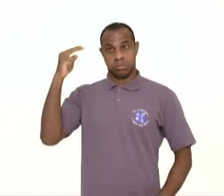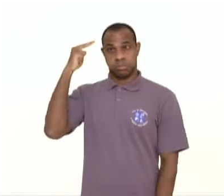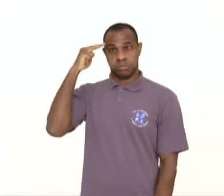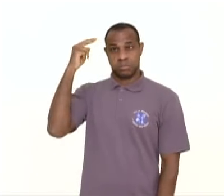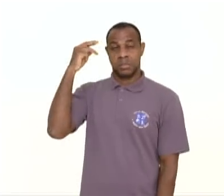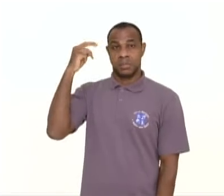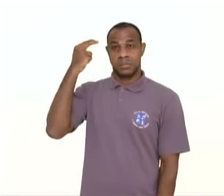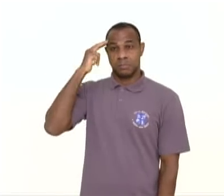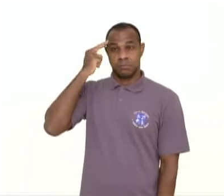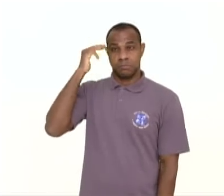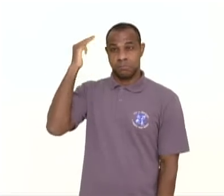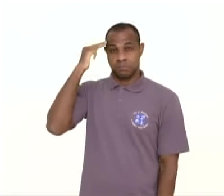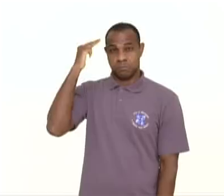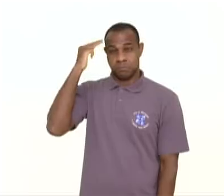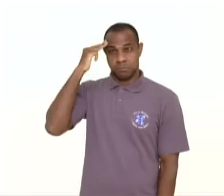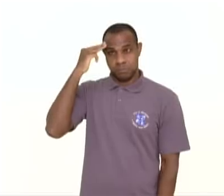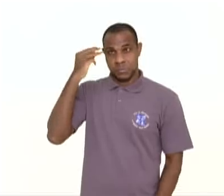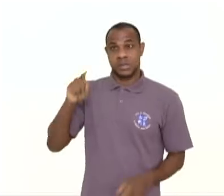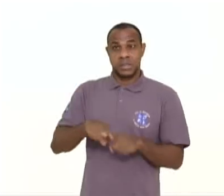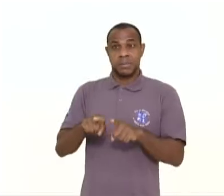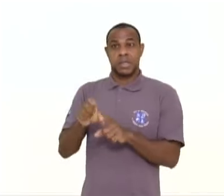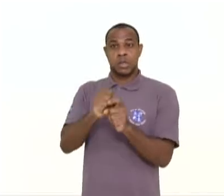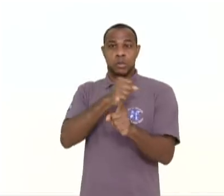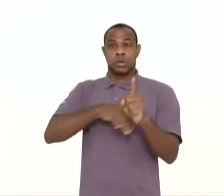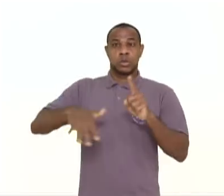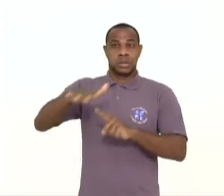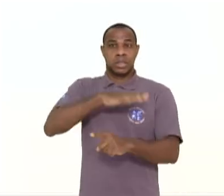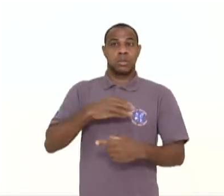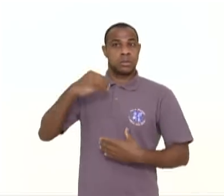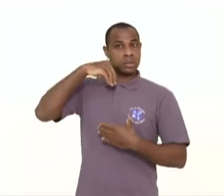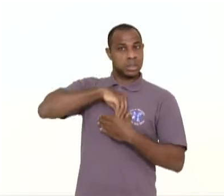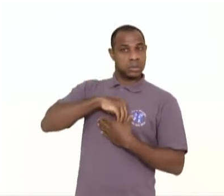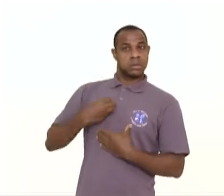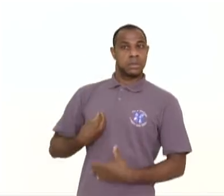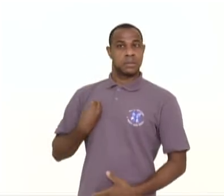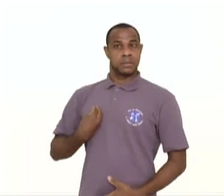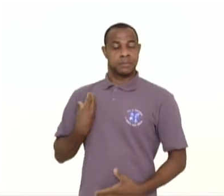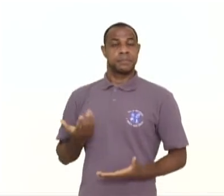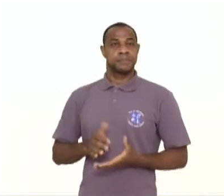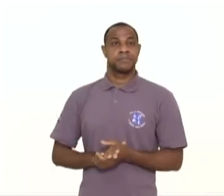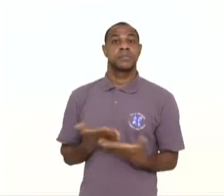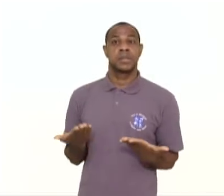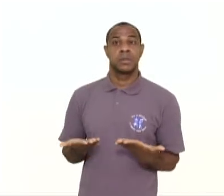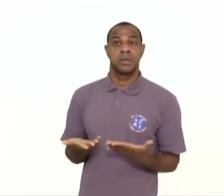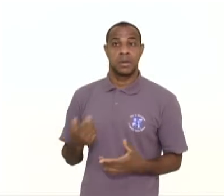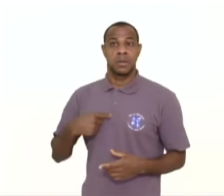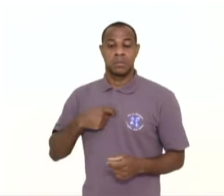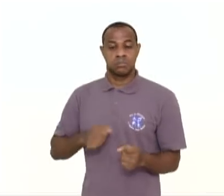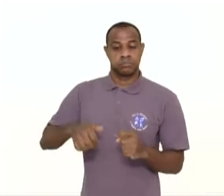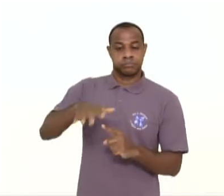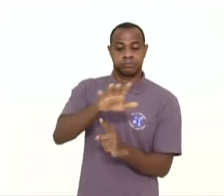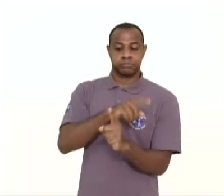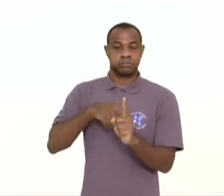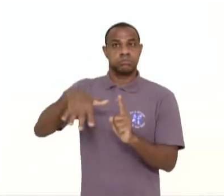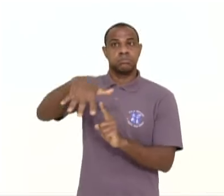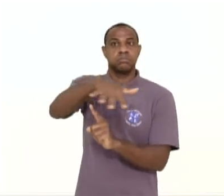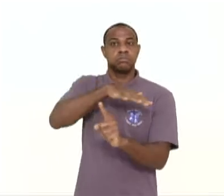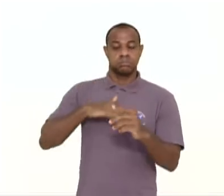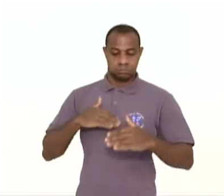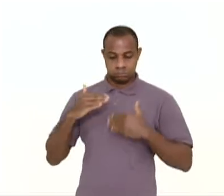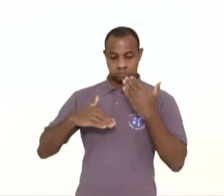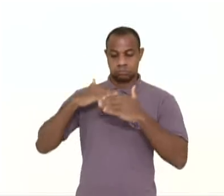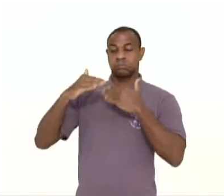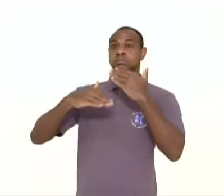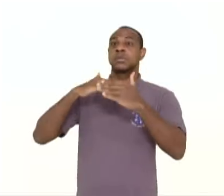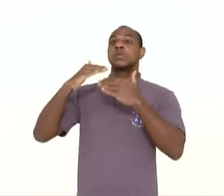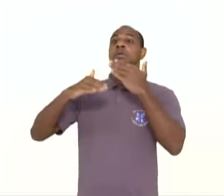e social de toda a pessoa. Ao brincar, exploramos o ambiente à nossa volta, como também desenvolvemos identidades